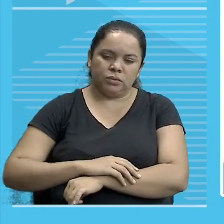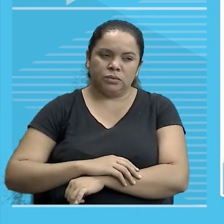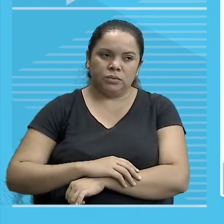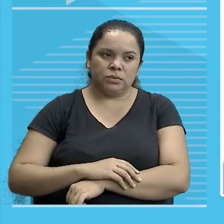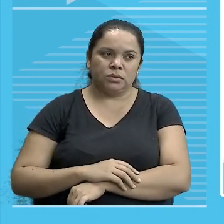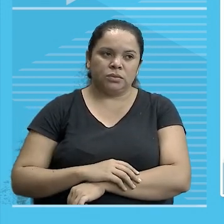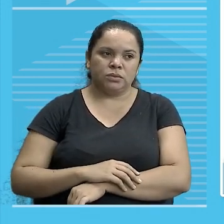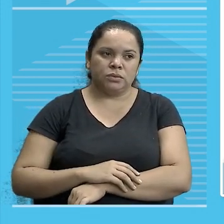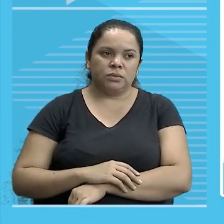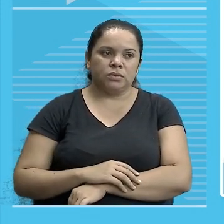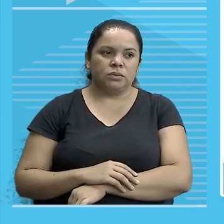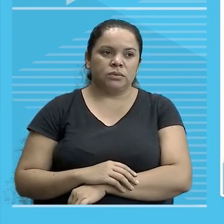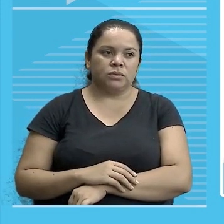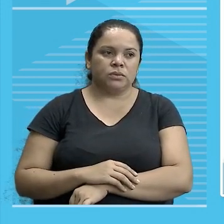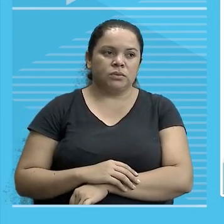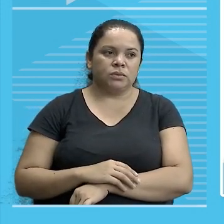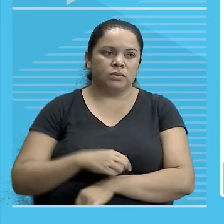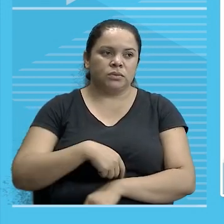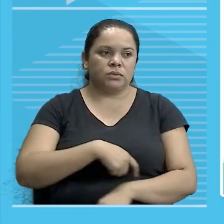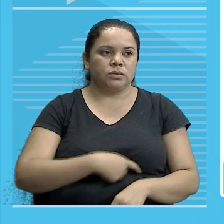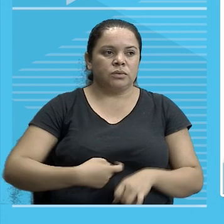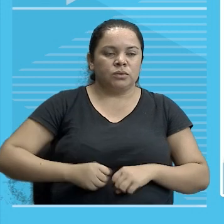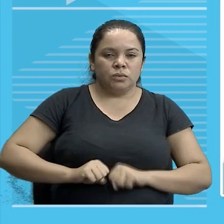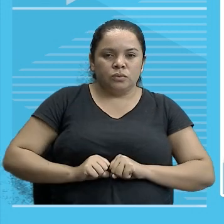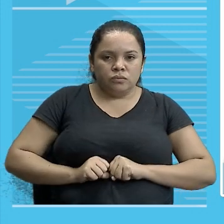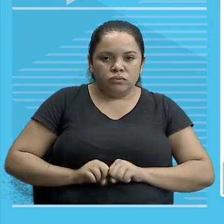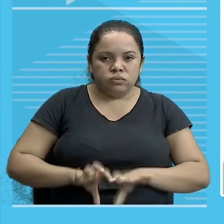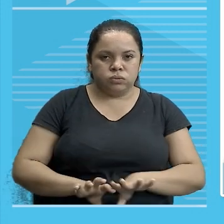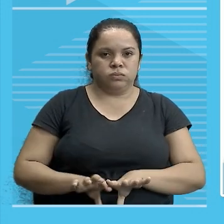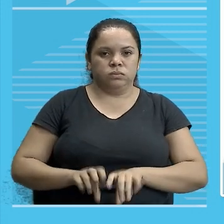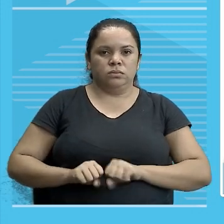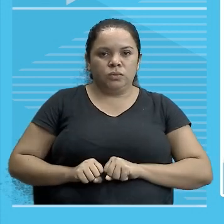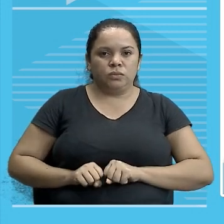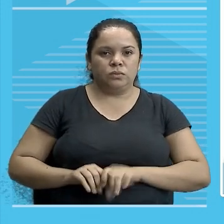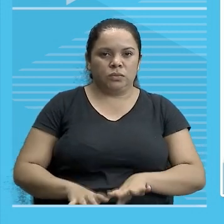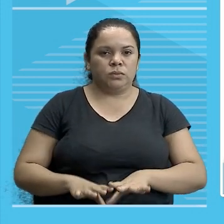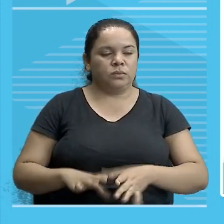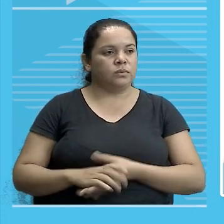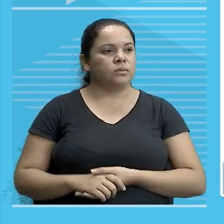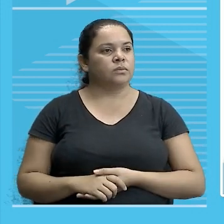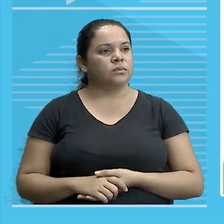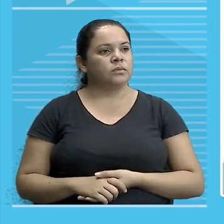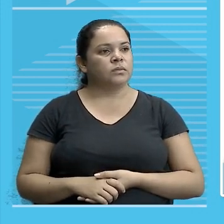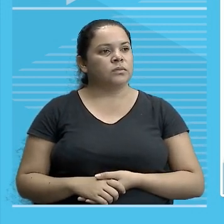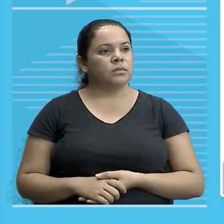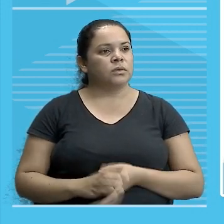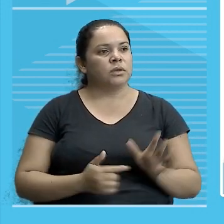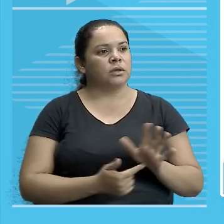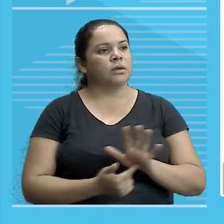aqui, na altura do esôfago. O que ele está mostrando aqui é o nosso esôfago